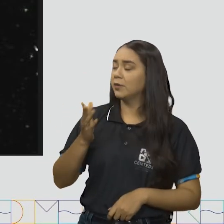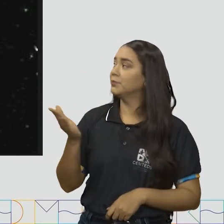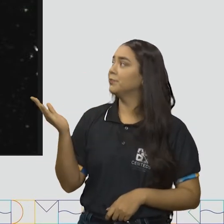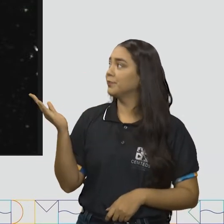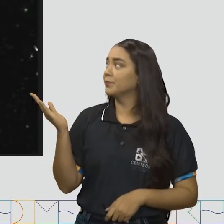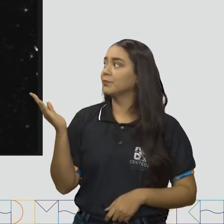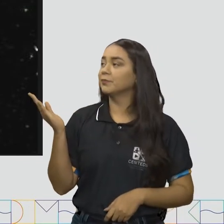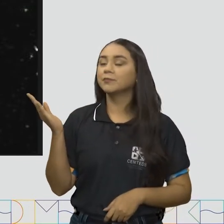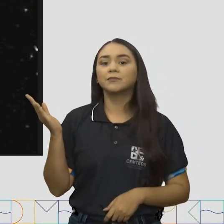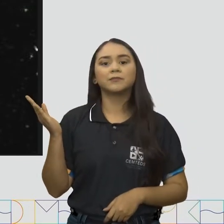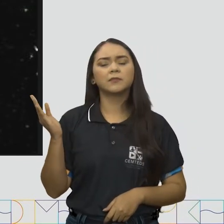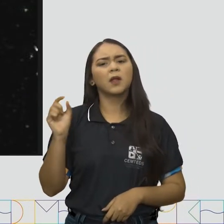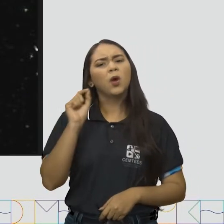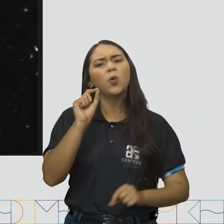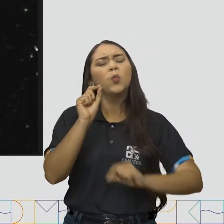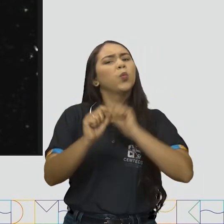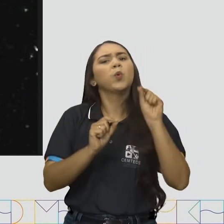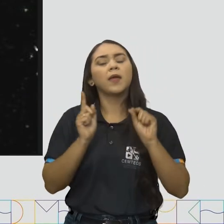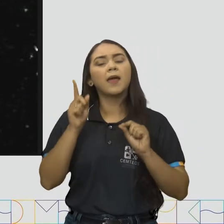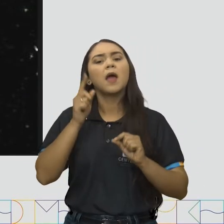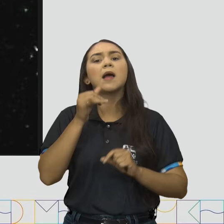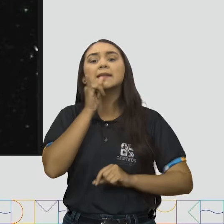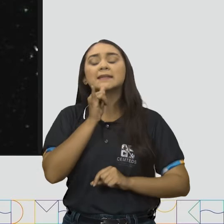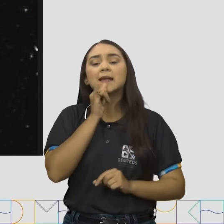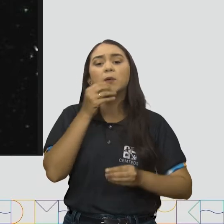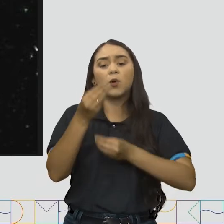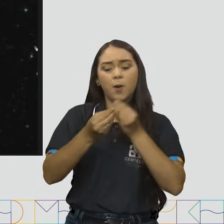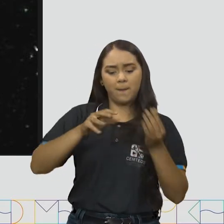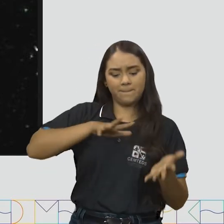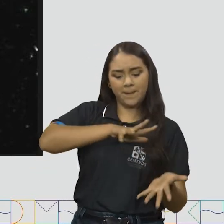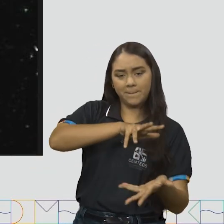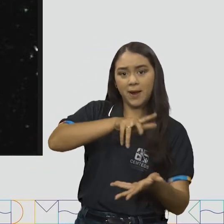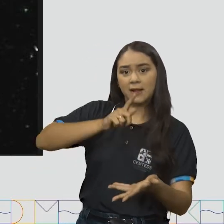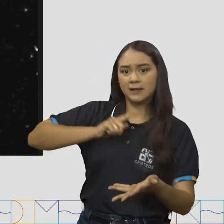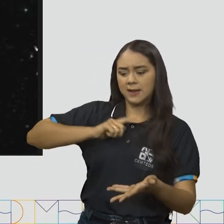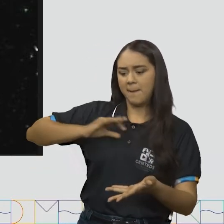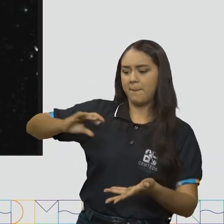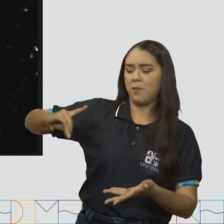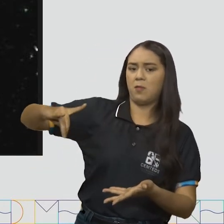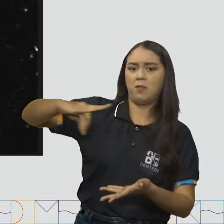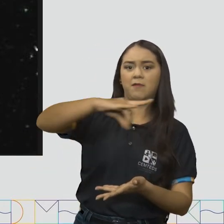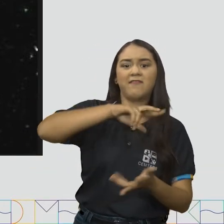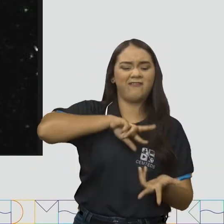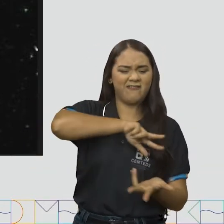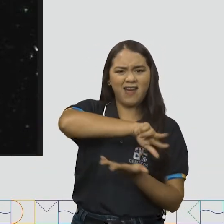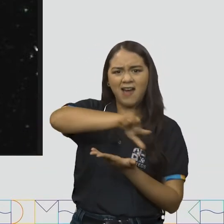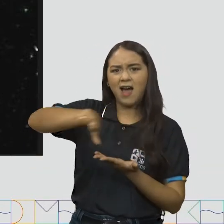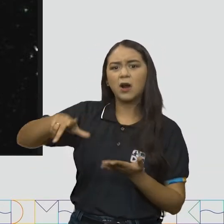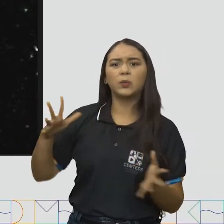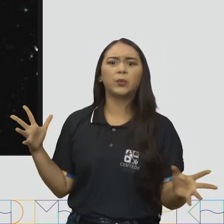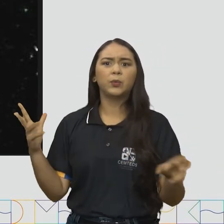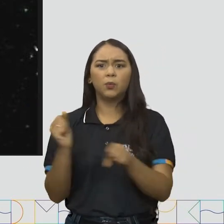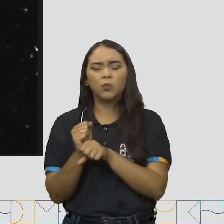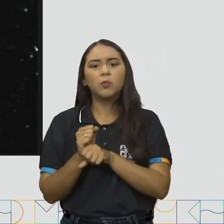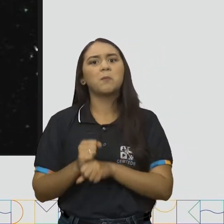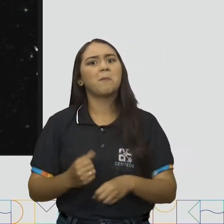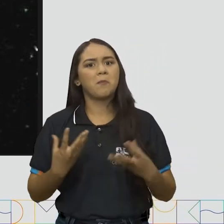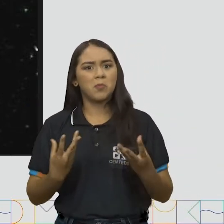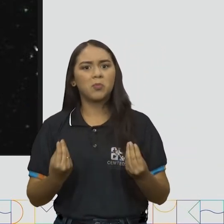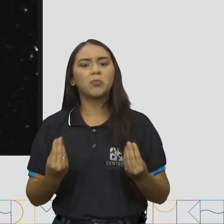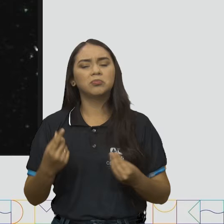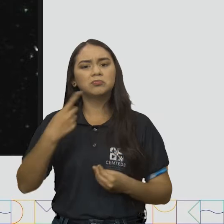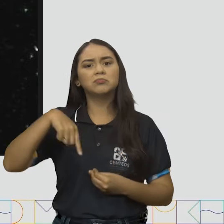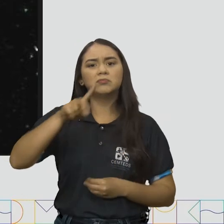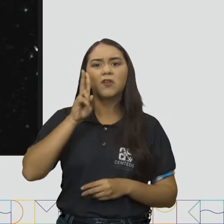essa representação feita por computador, como que seria a órbita da Terra se a gente pudesse enxergar os satélites. Olha